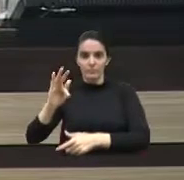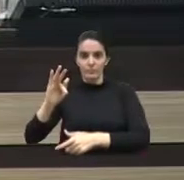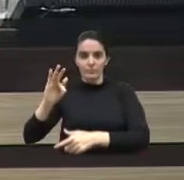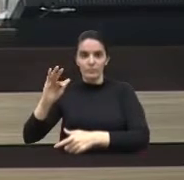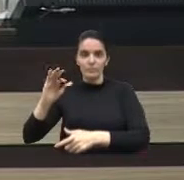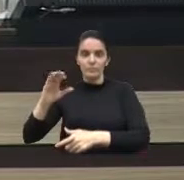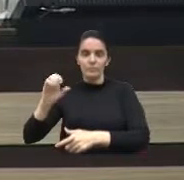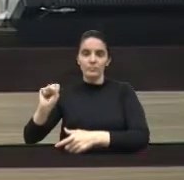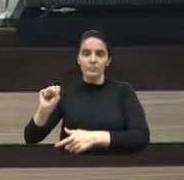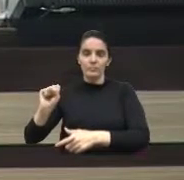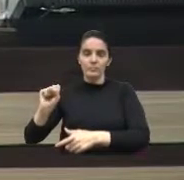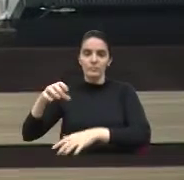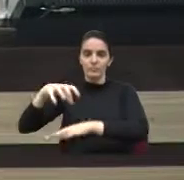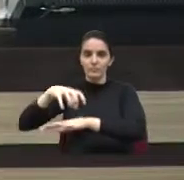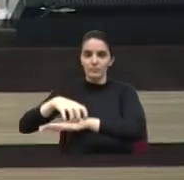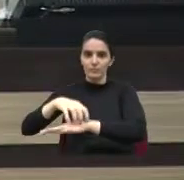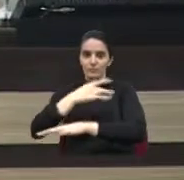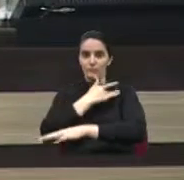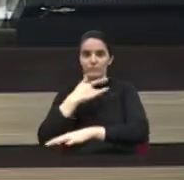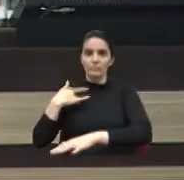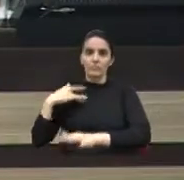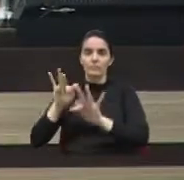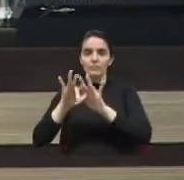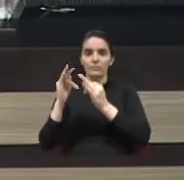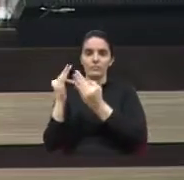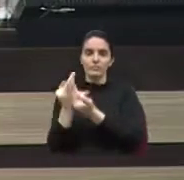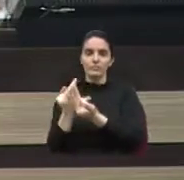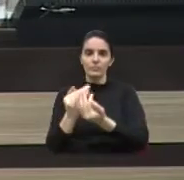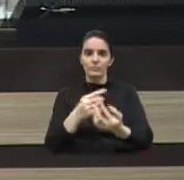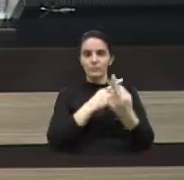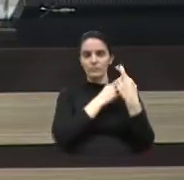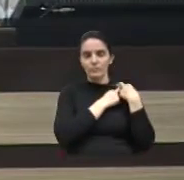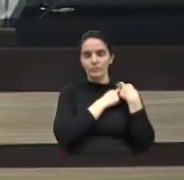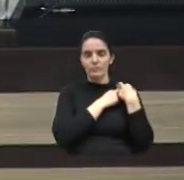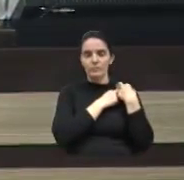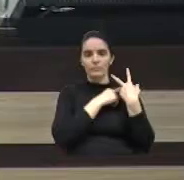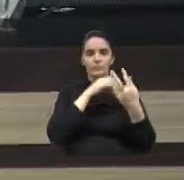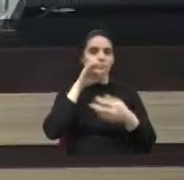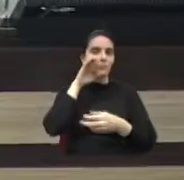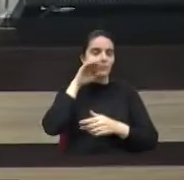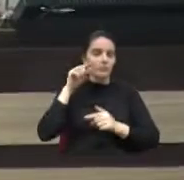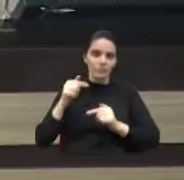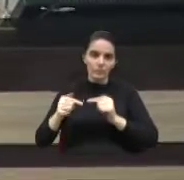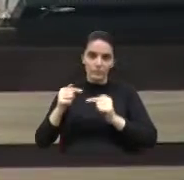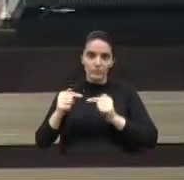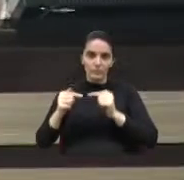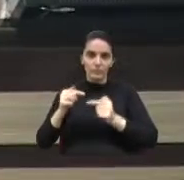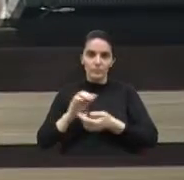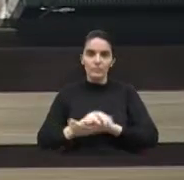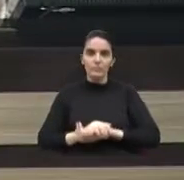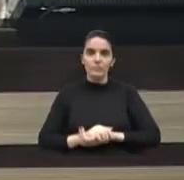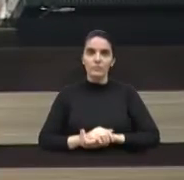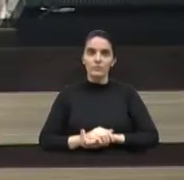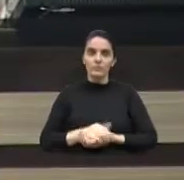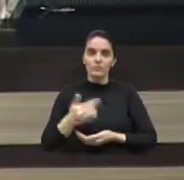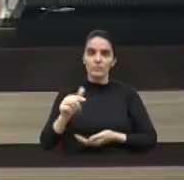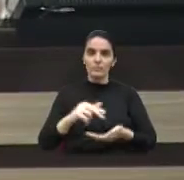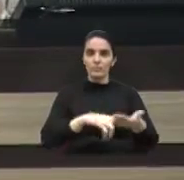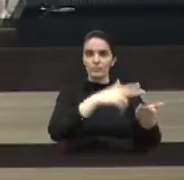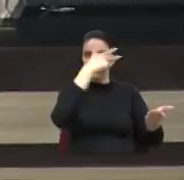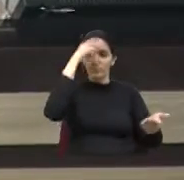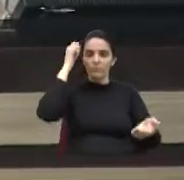de Saúde da Família no município. Vereadora Constância Félix. Em discussão. Não